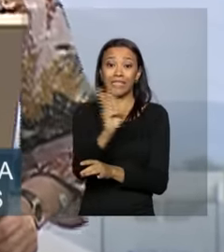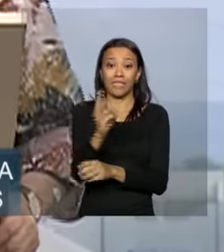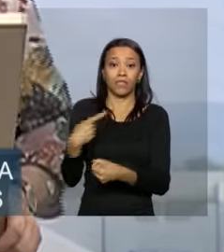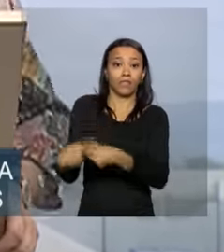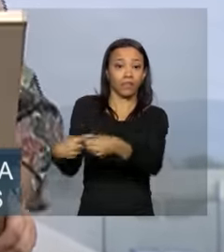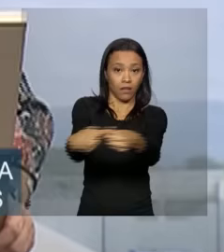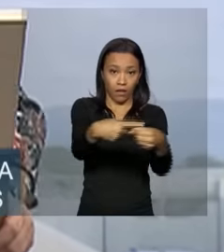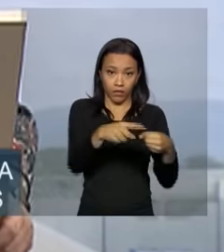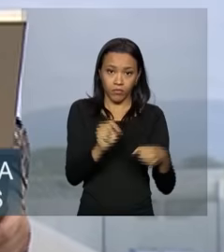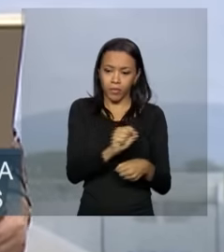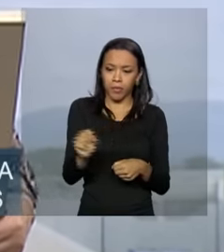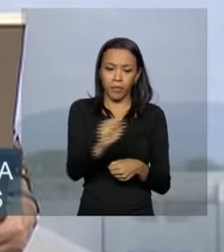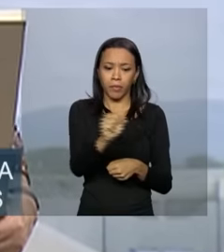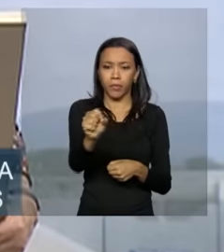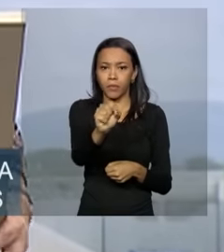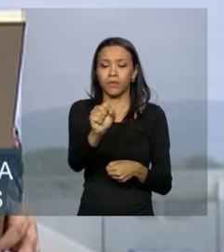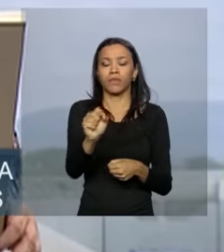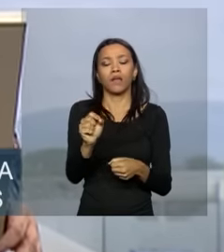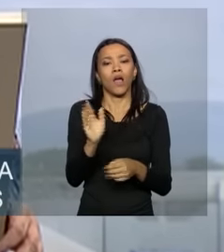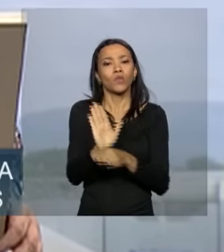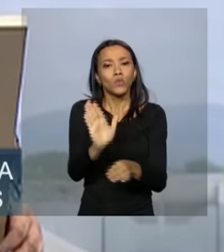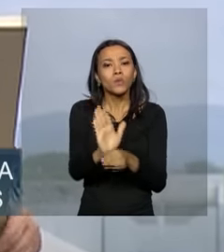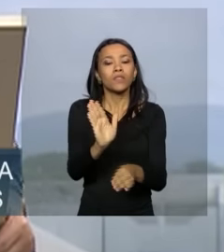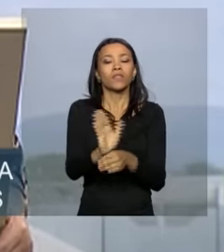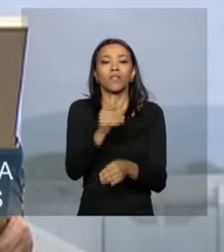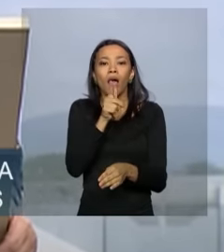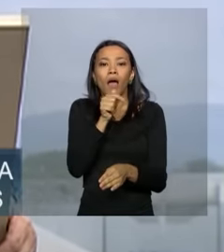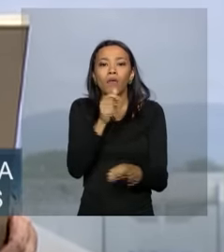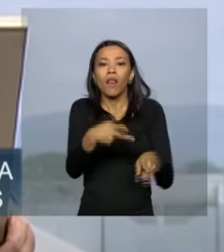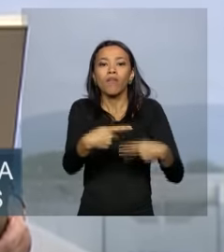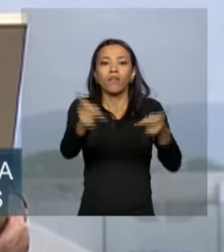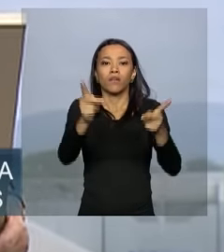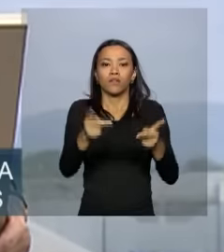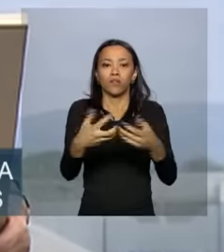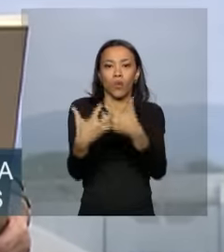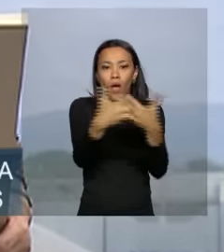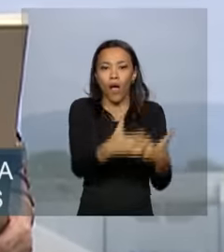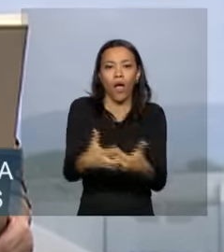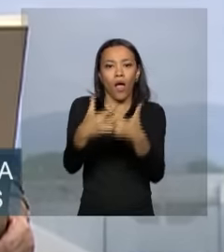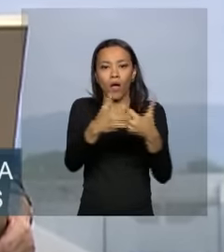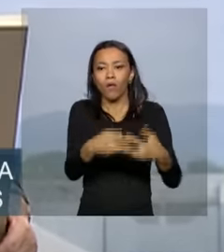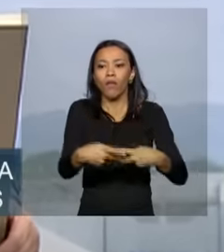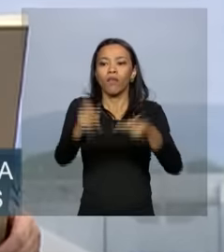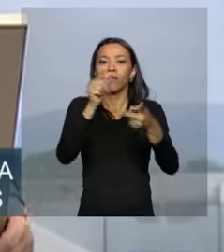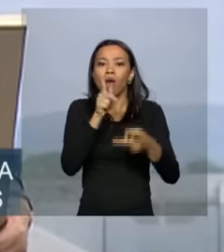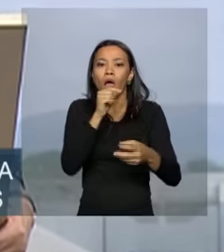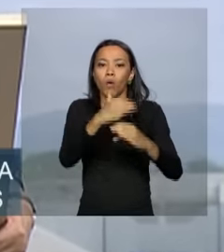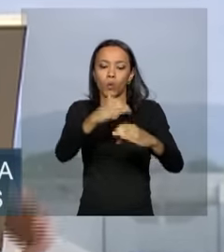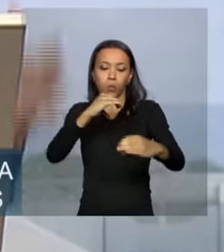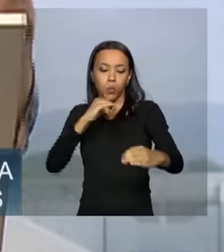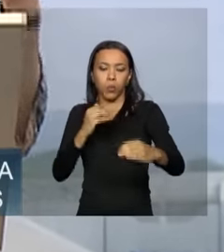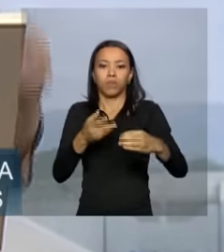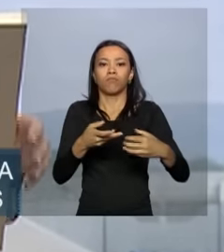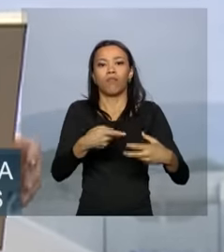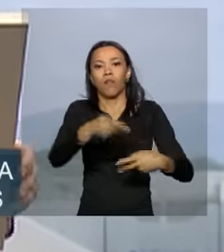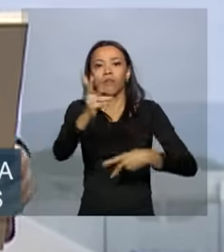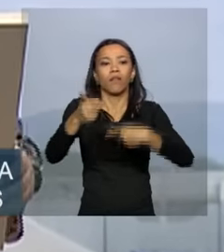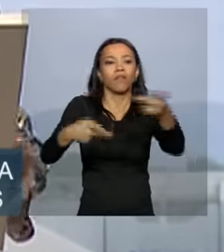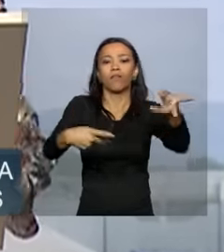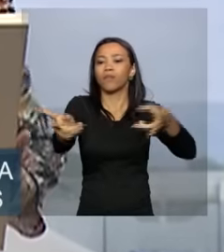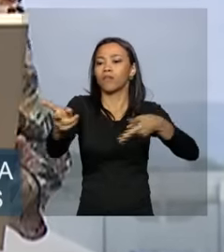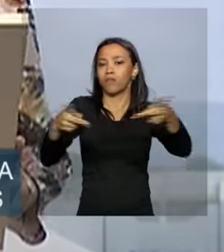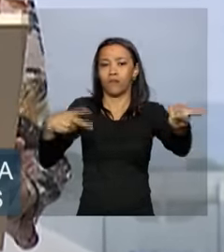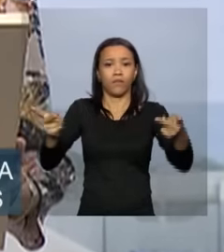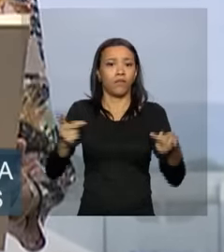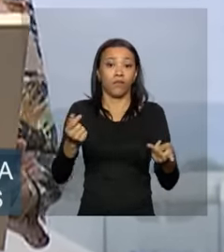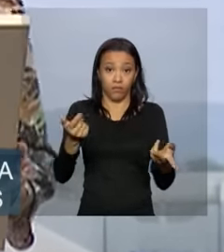municípios, reforçando a operação do governador dos carros-pipas, que centenas de